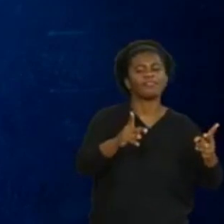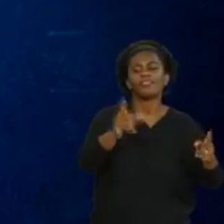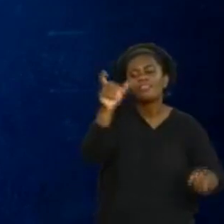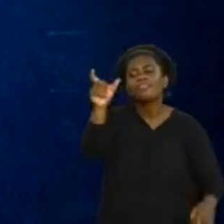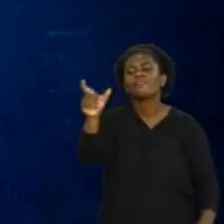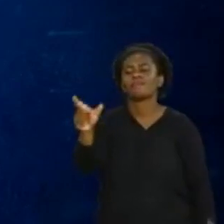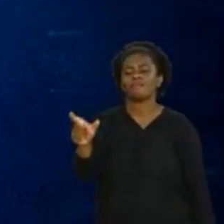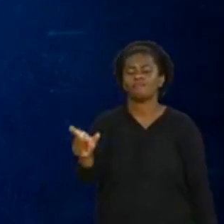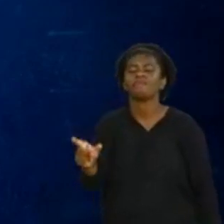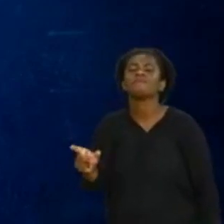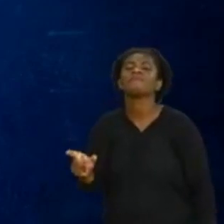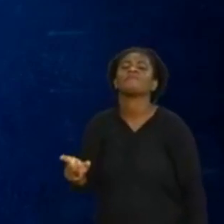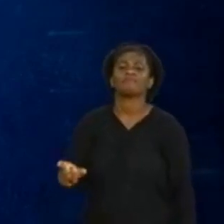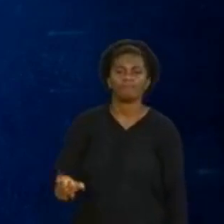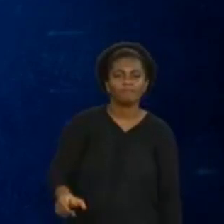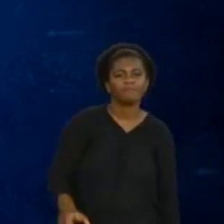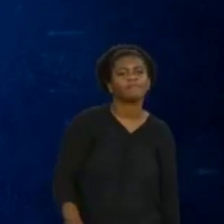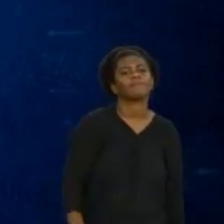diferença.